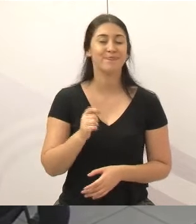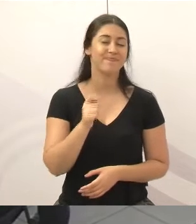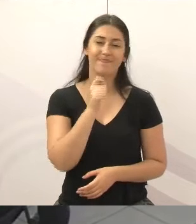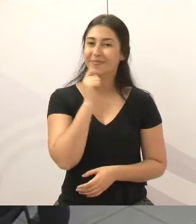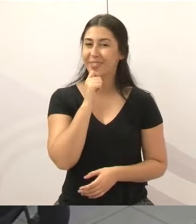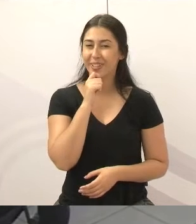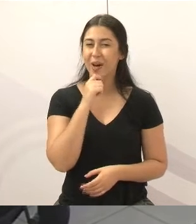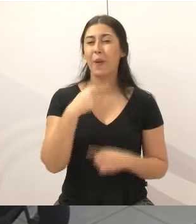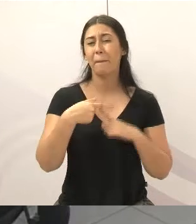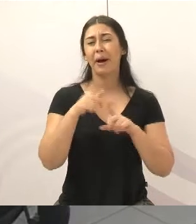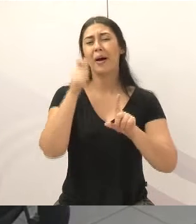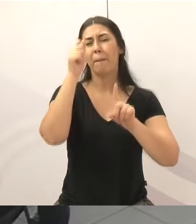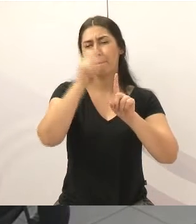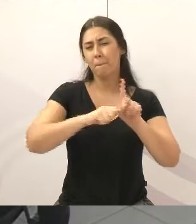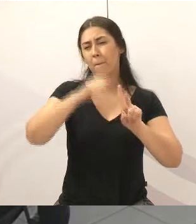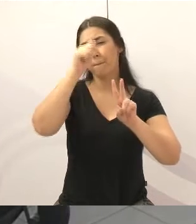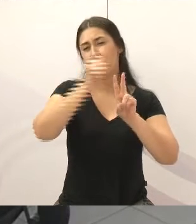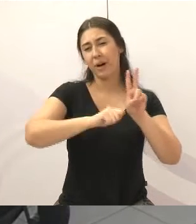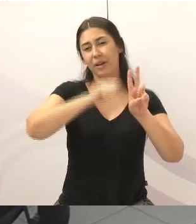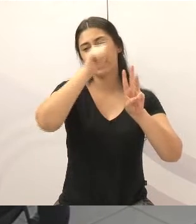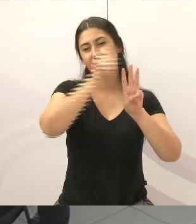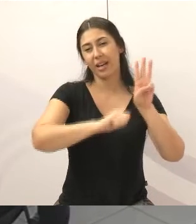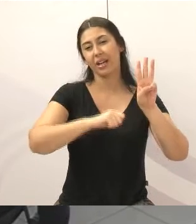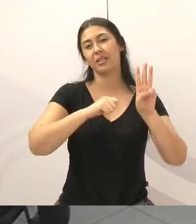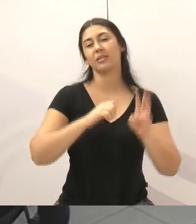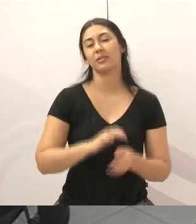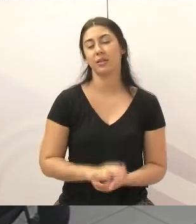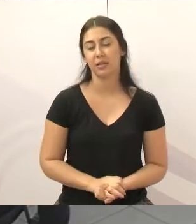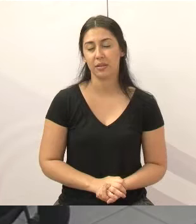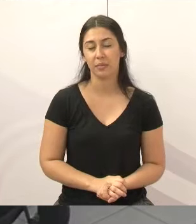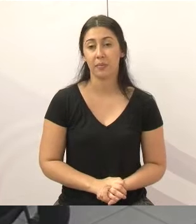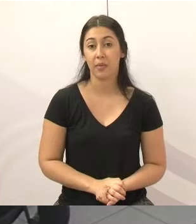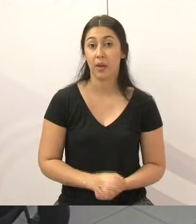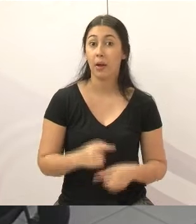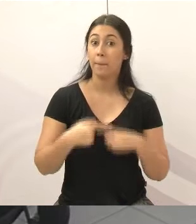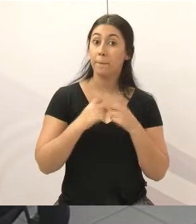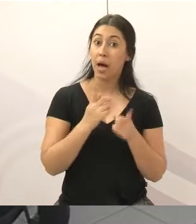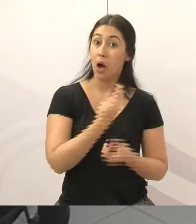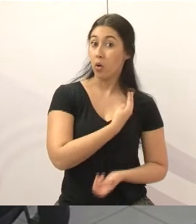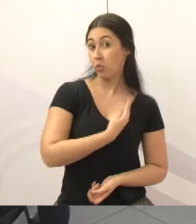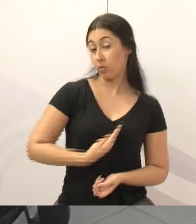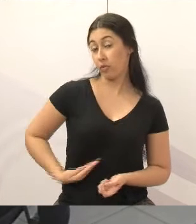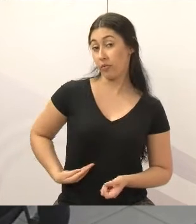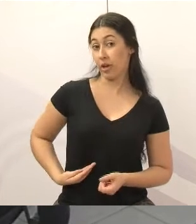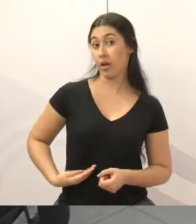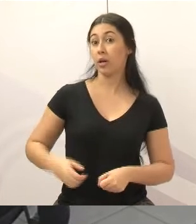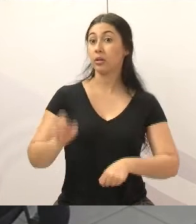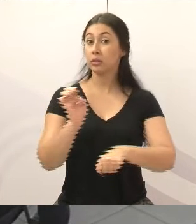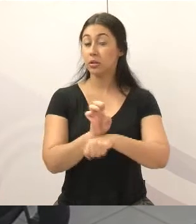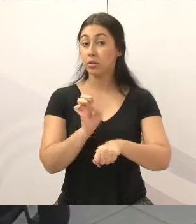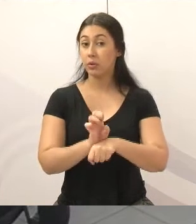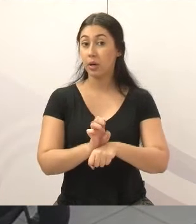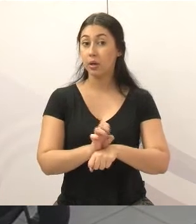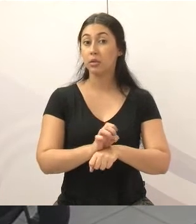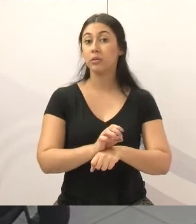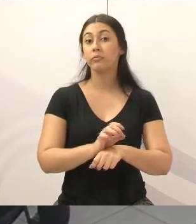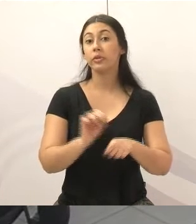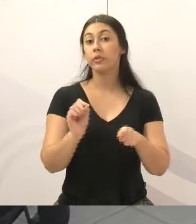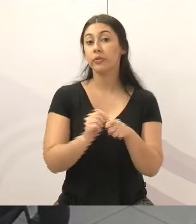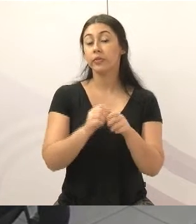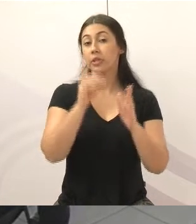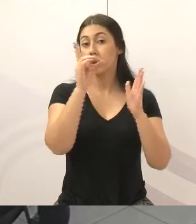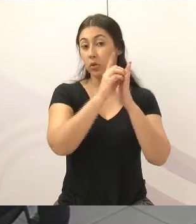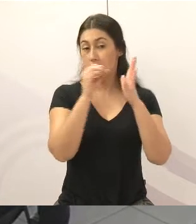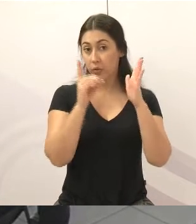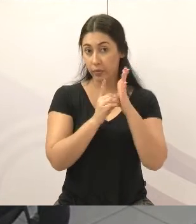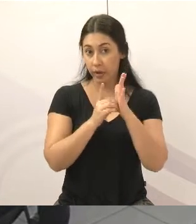por meses. E aí, o próprio governo estadual vai emitir um decreto, no dia 11, que estabelece a volta